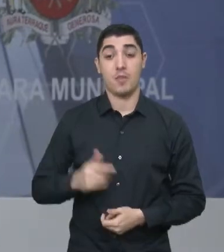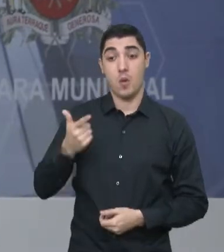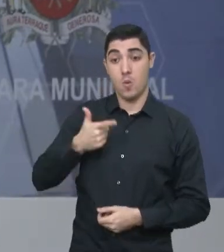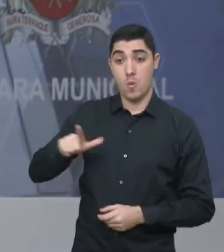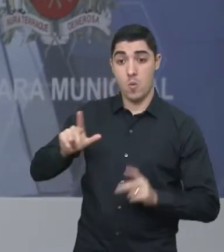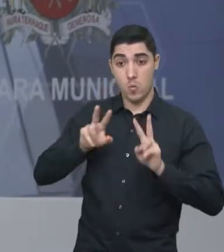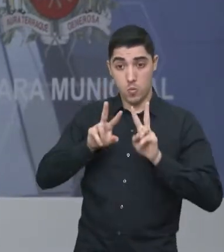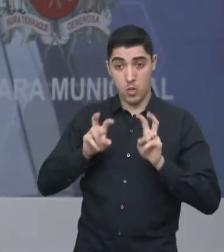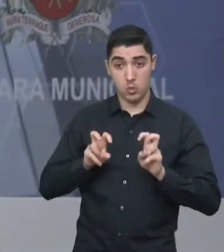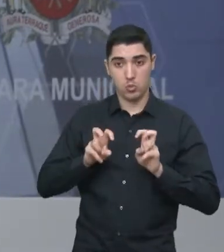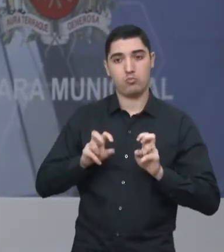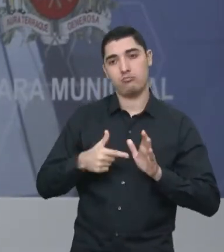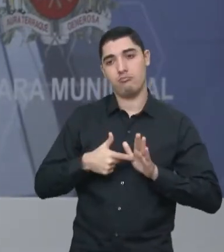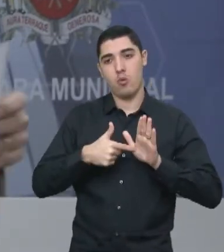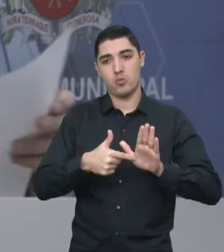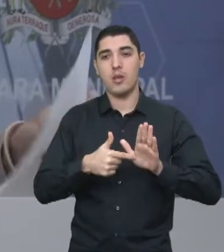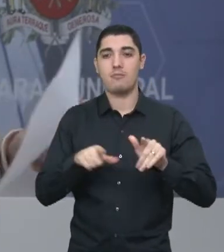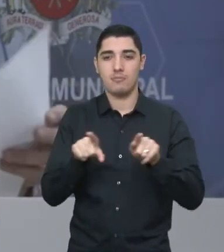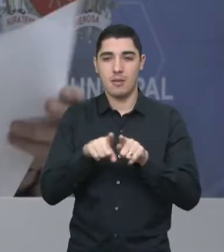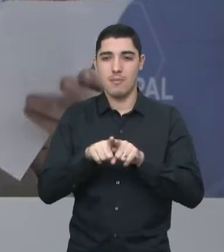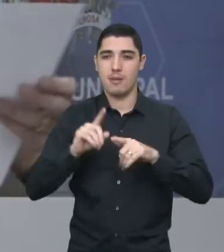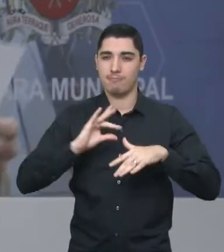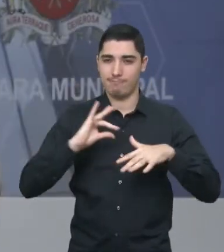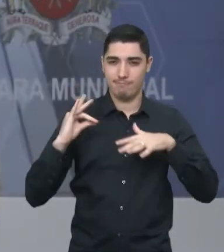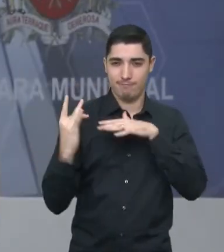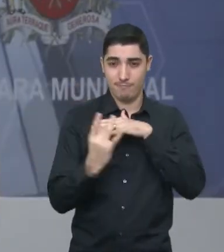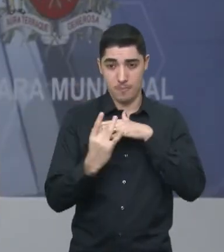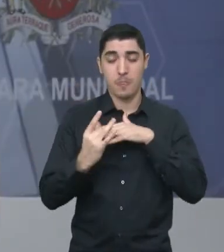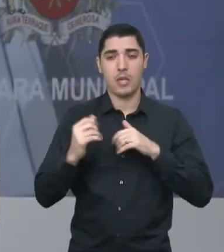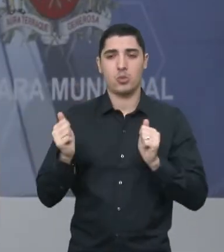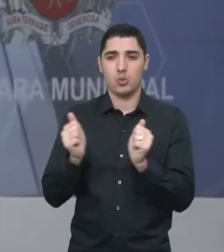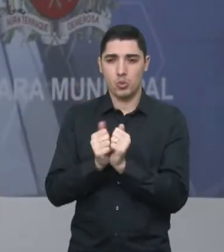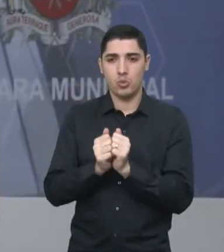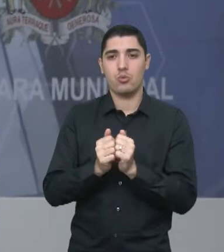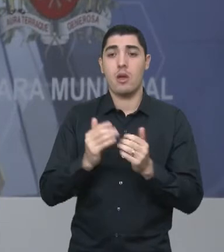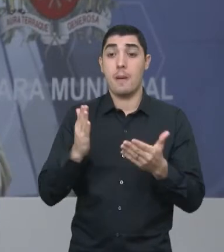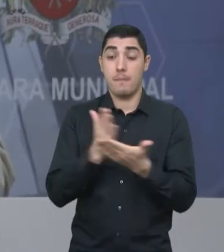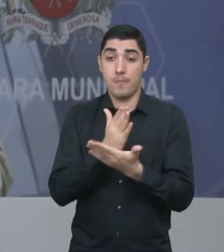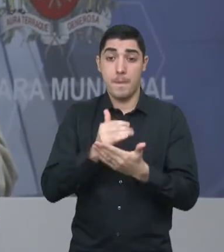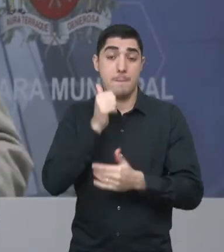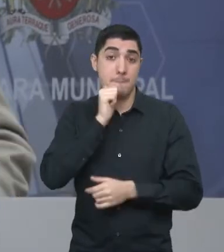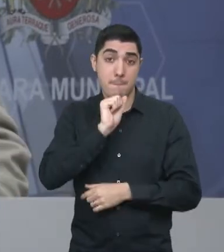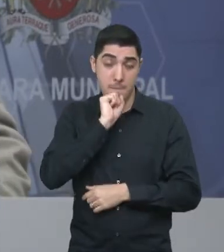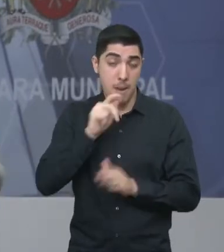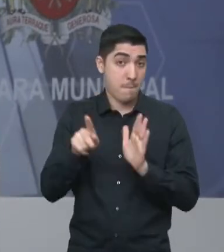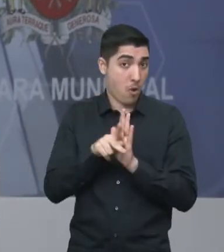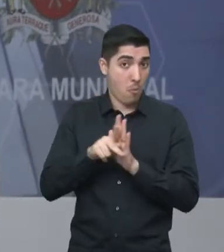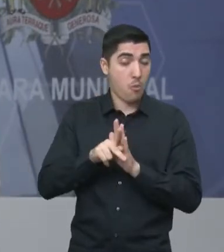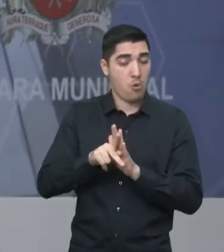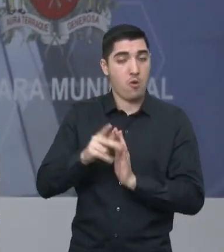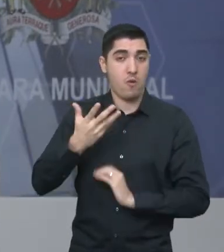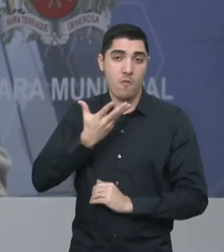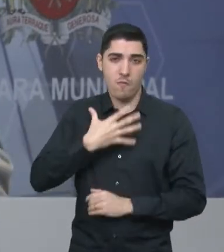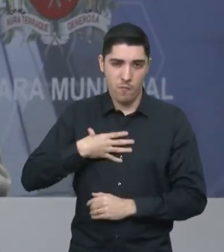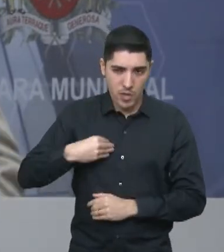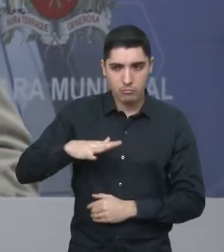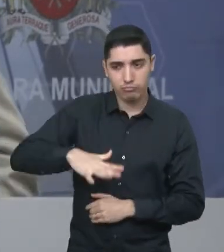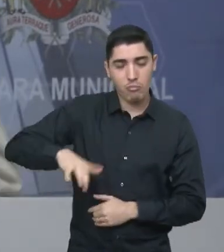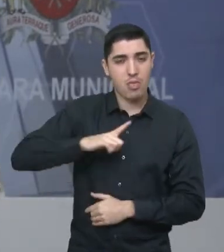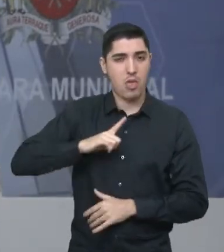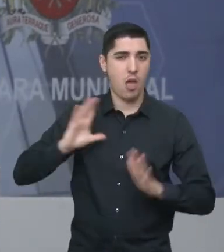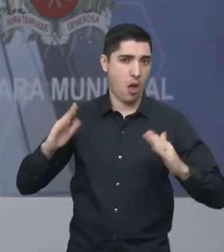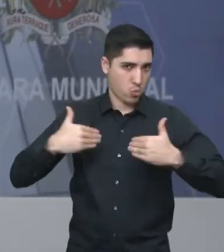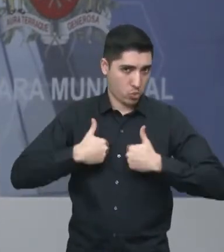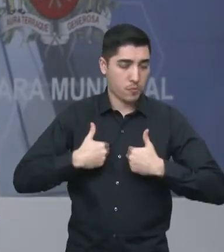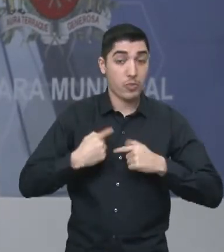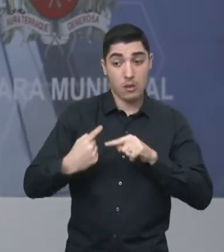que me trouxe aqui, a rede social com algumas amigas, né, mães de autistas, mostraram, a gente pôde acompanhar, no último